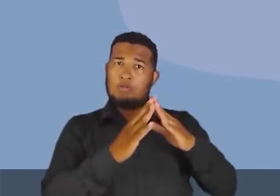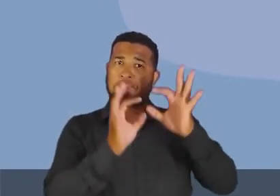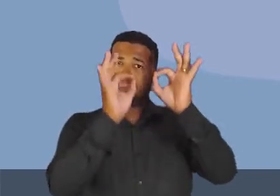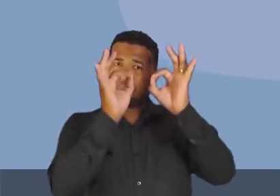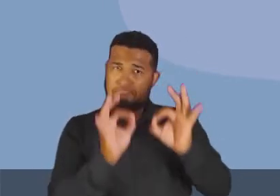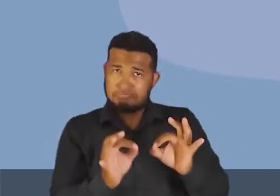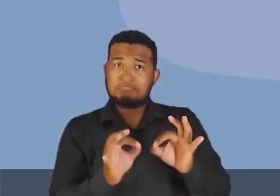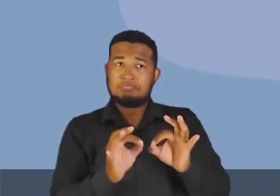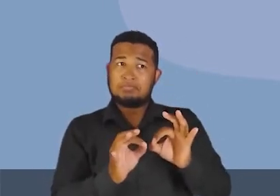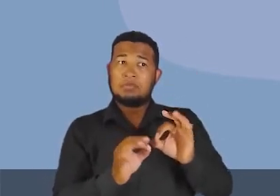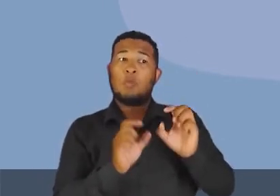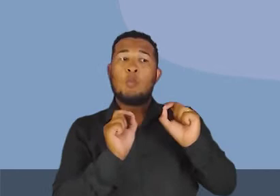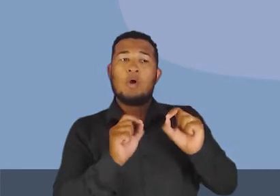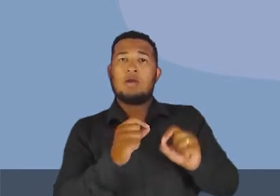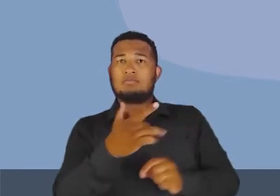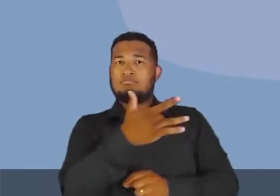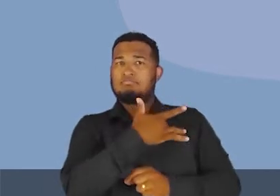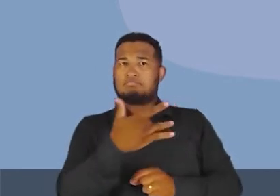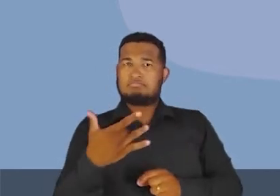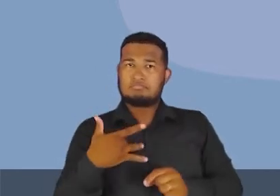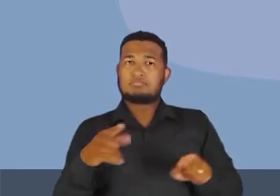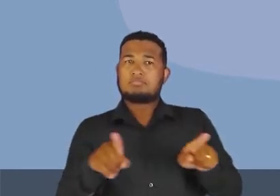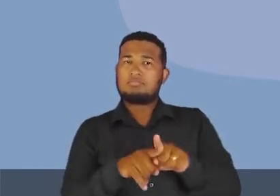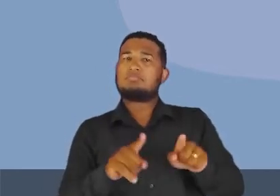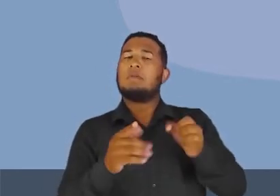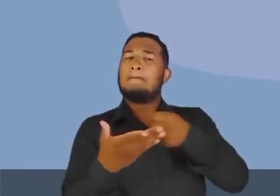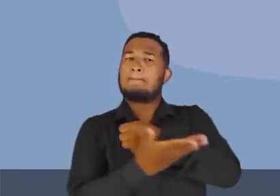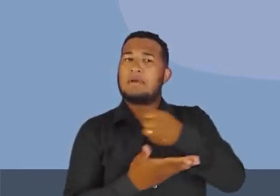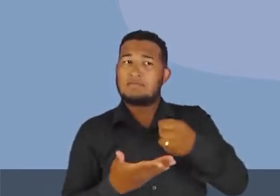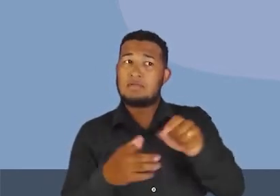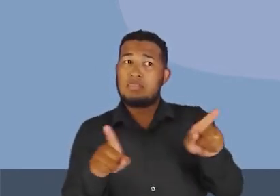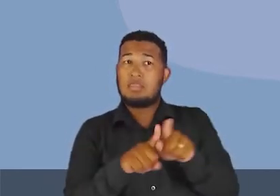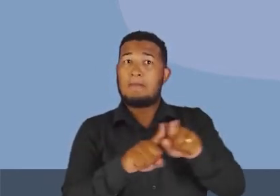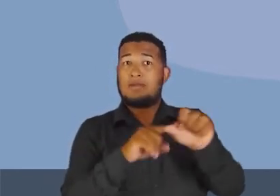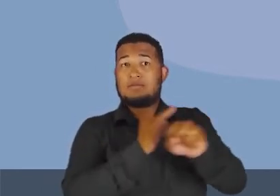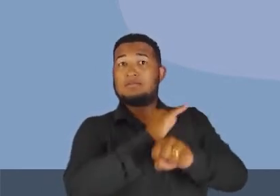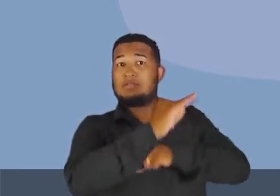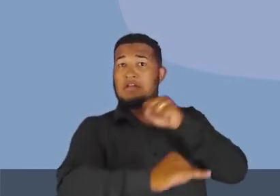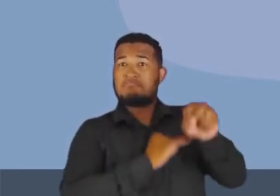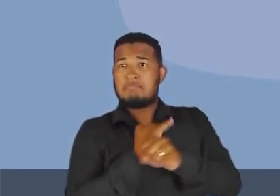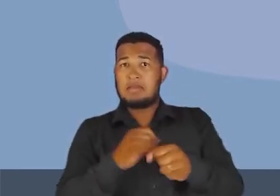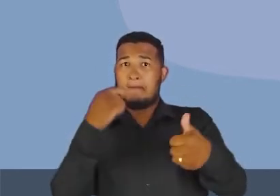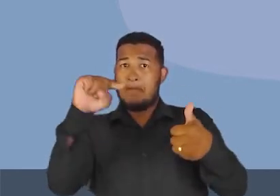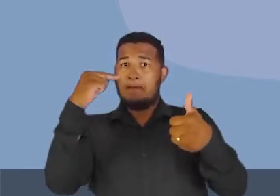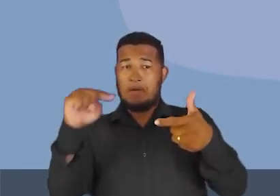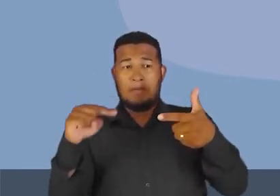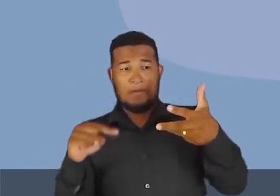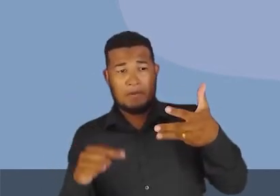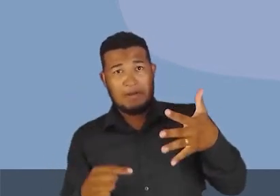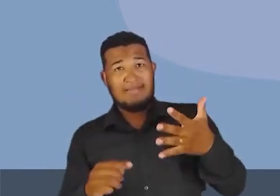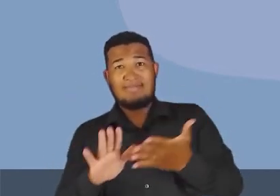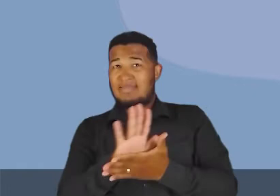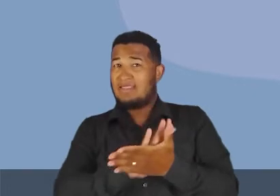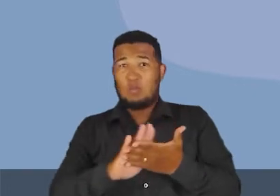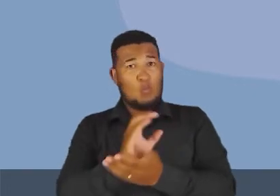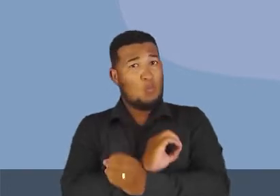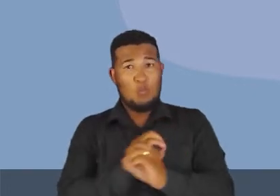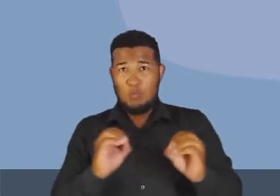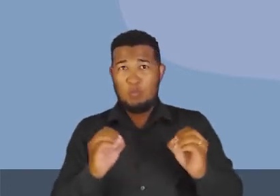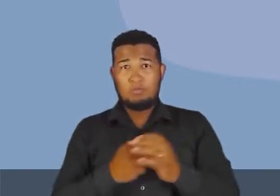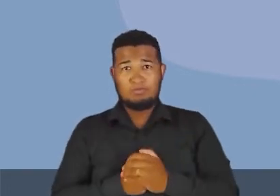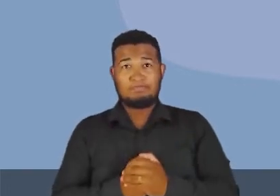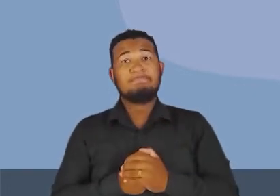adequada, serviços de saneamento básico e a internet. Olha como isso é sério. E